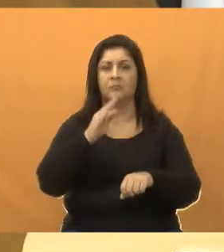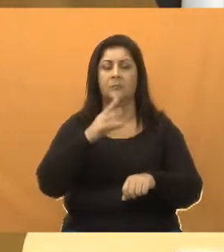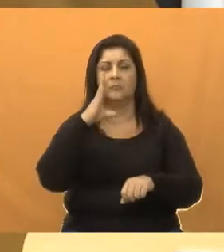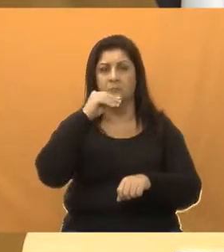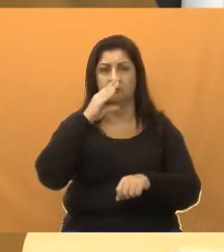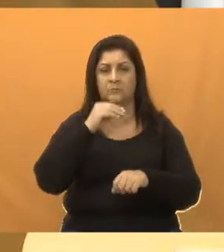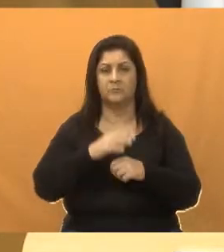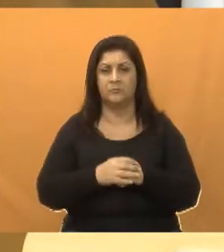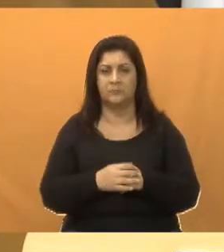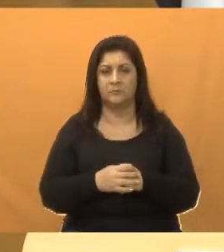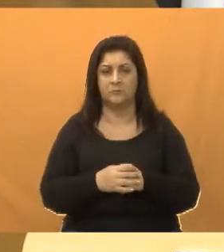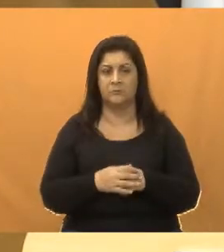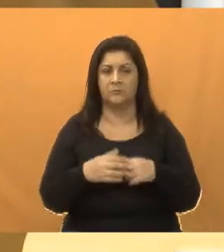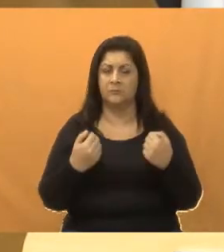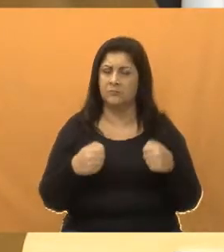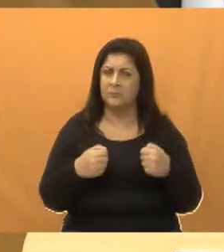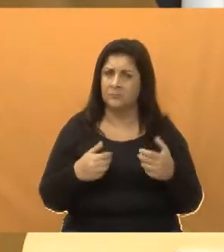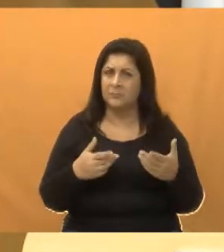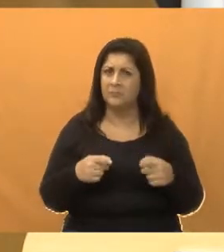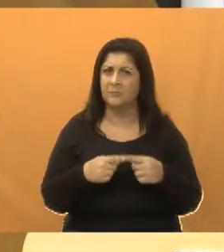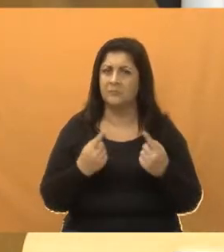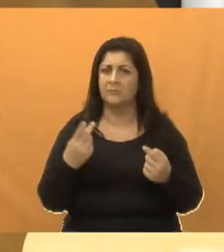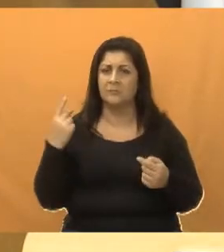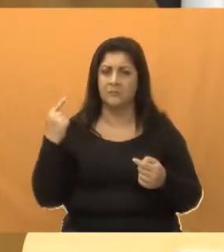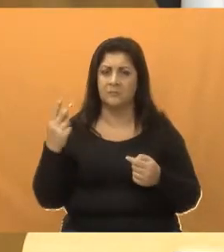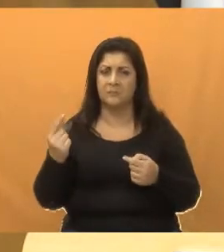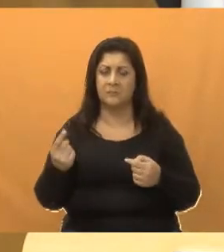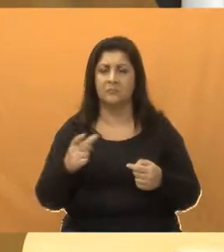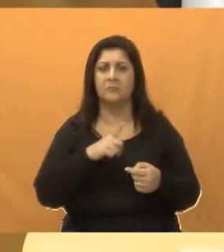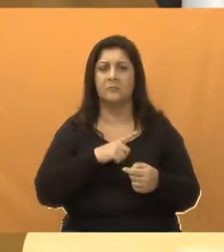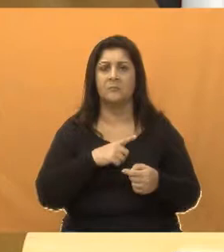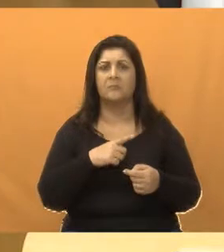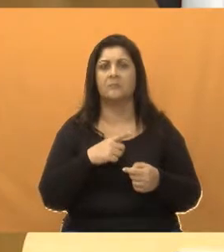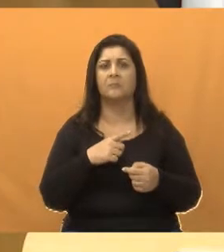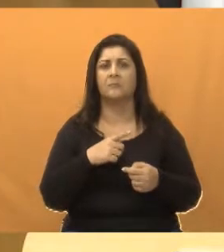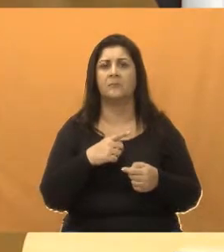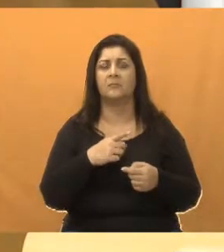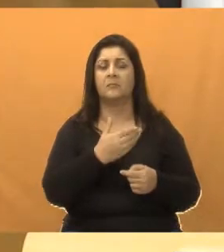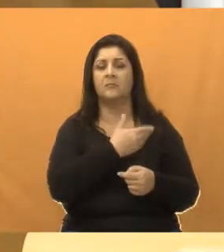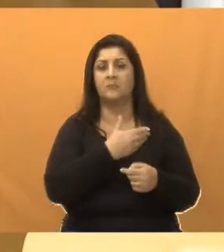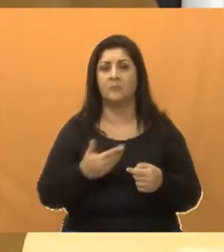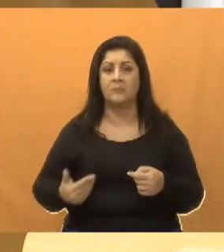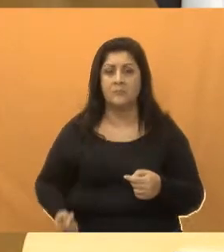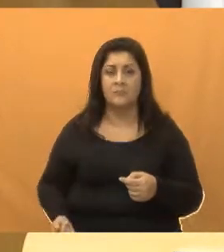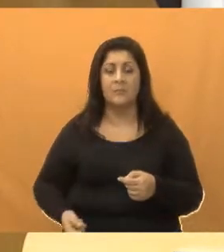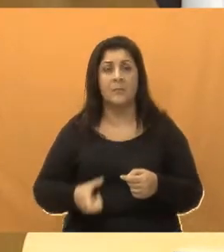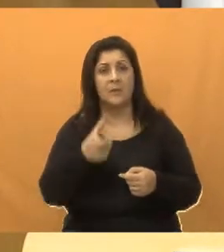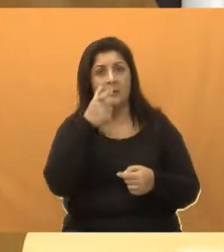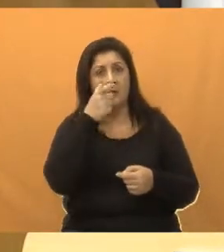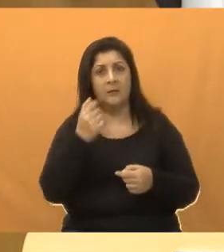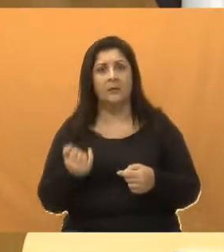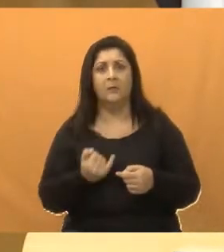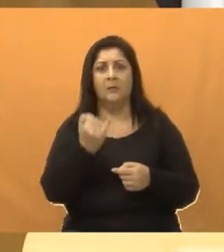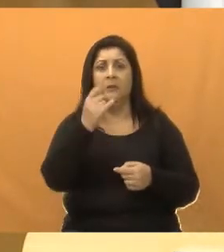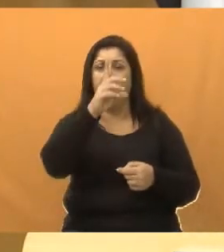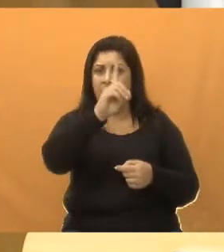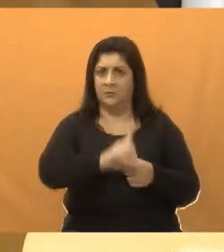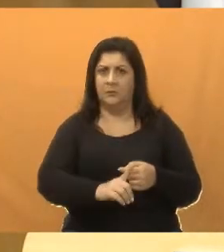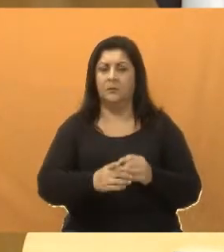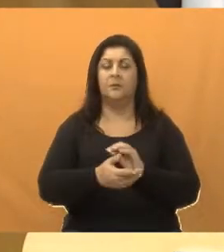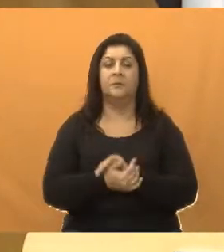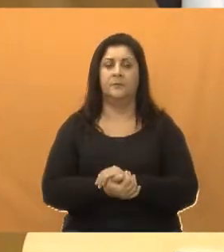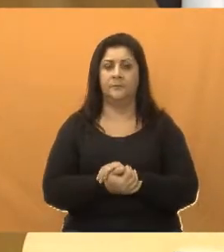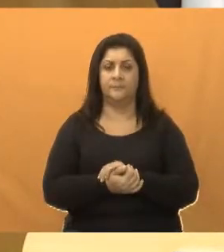estão precisando sim, mas fazia tempo que vocês não tinham um governo que reconheceu um pouco do direito que vocês têm,